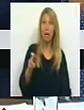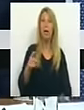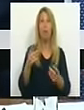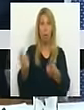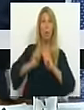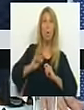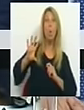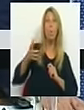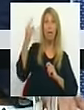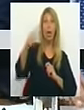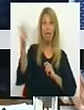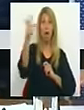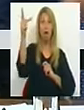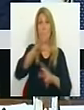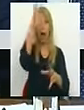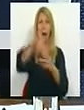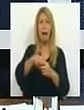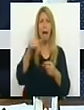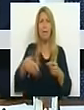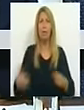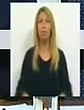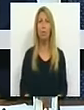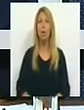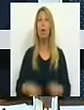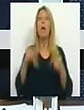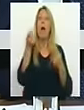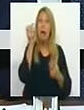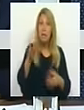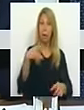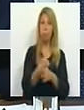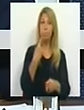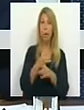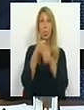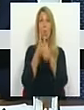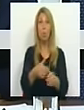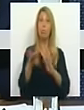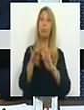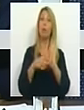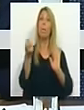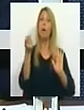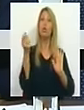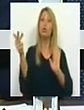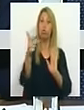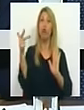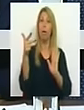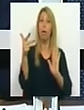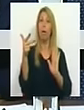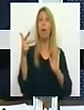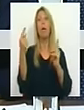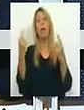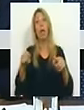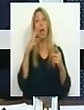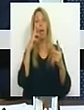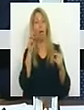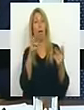Troika, com a Troika cá adentro. Azar mesmo foi cumprir o programa da Troika e encontrar o sistema de